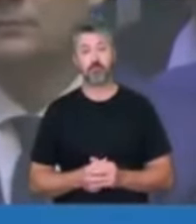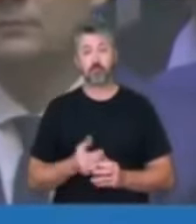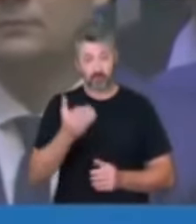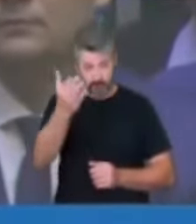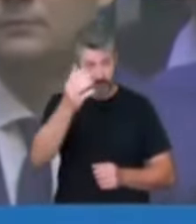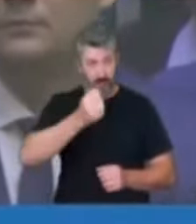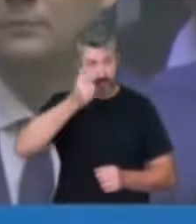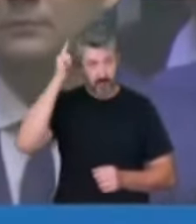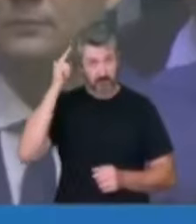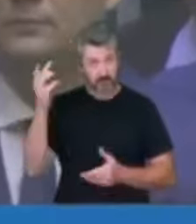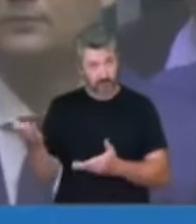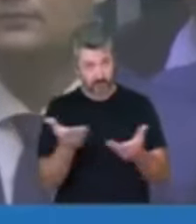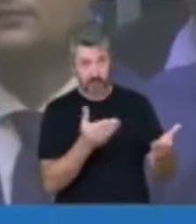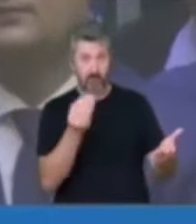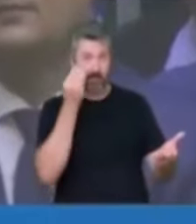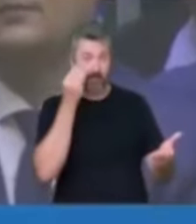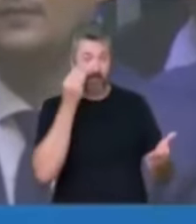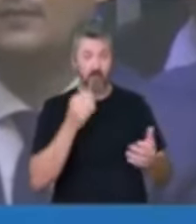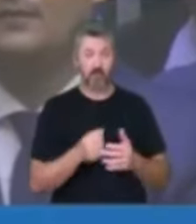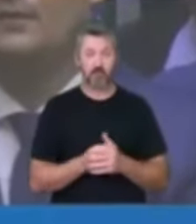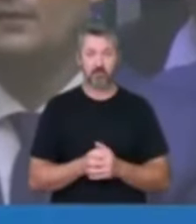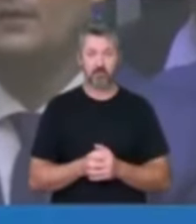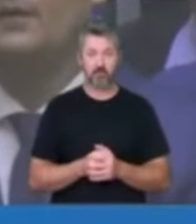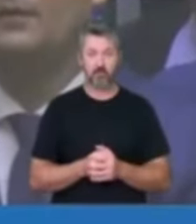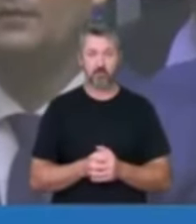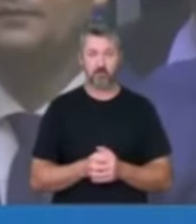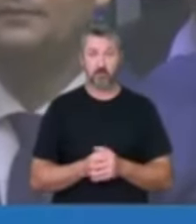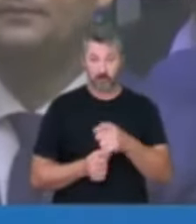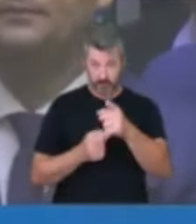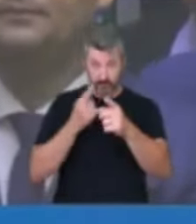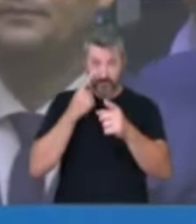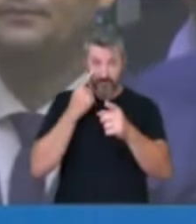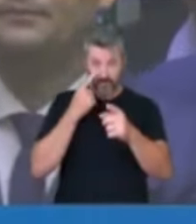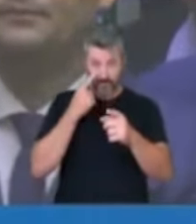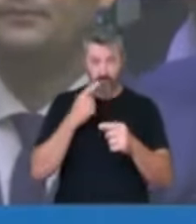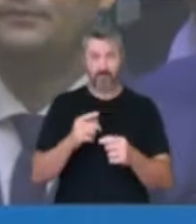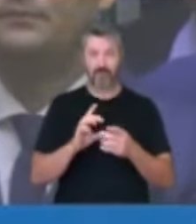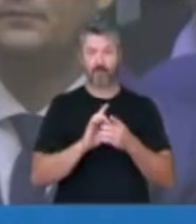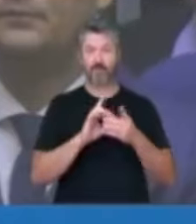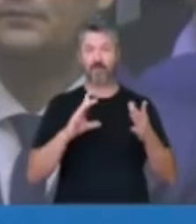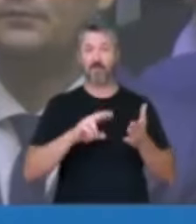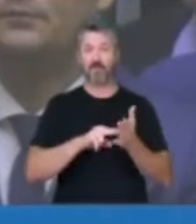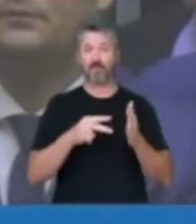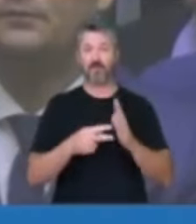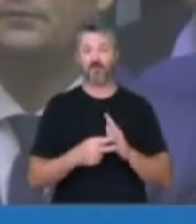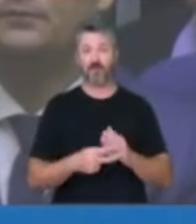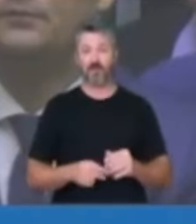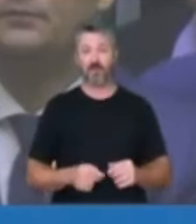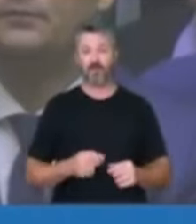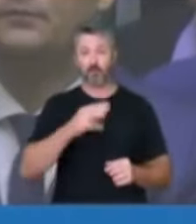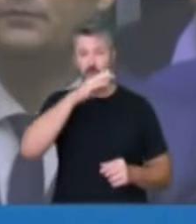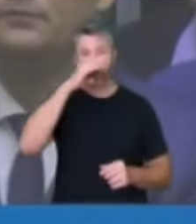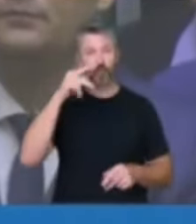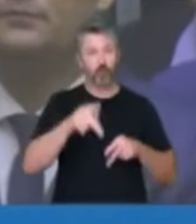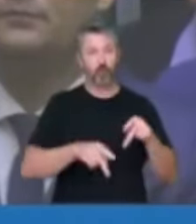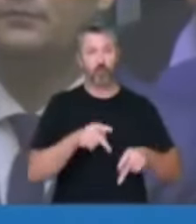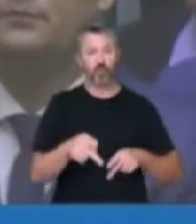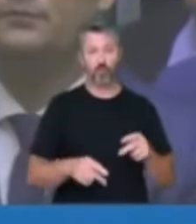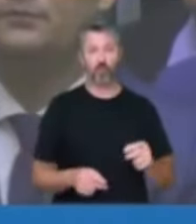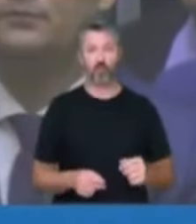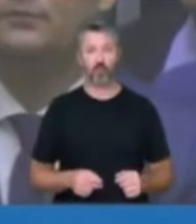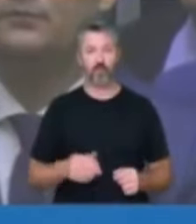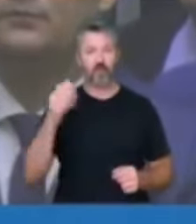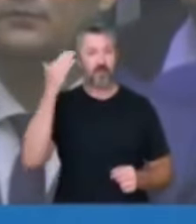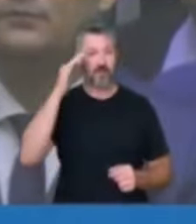Alexandre de Moraes a presidência da república o senhor vai ver o sentido da Democracia o cheiro do povo entendeu